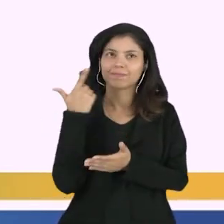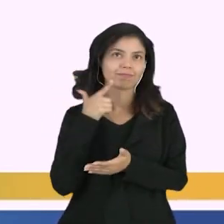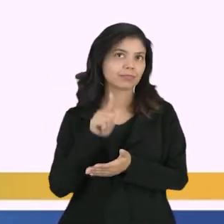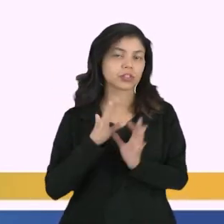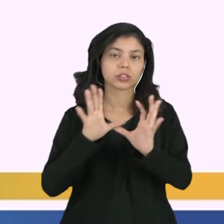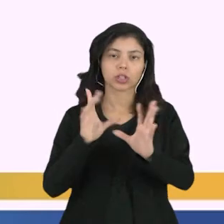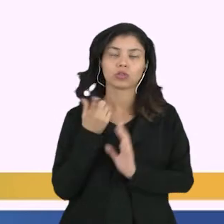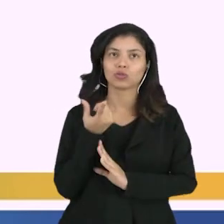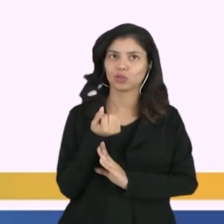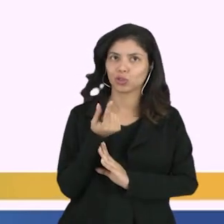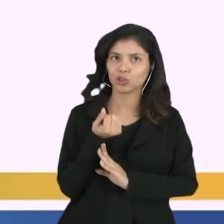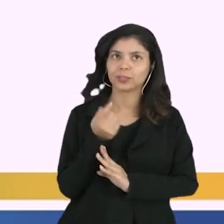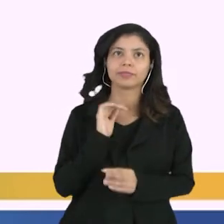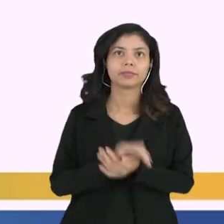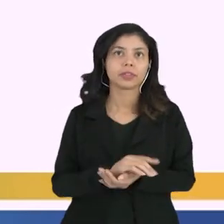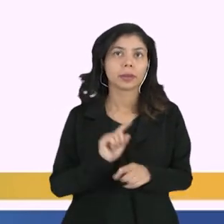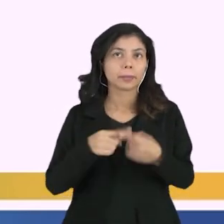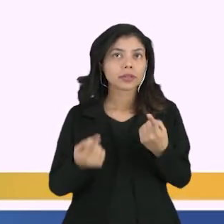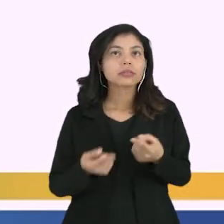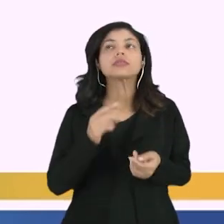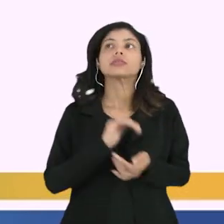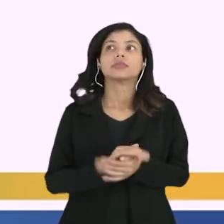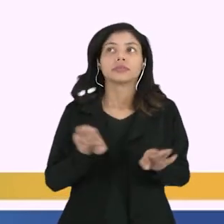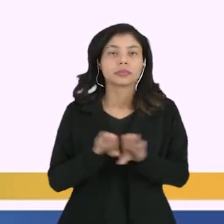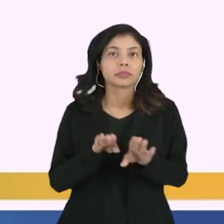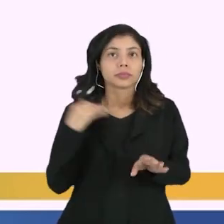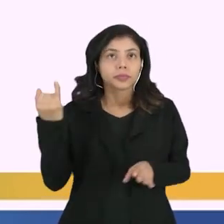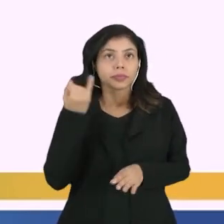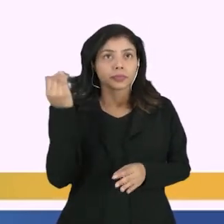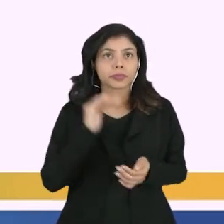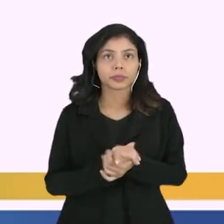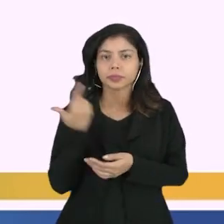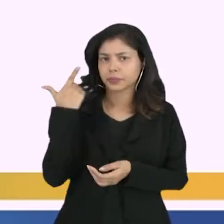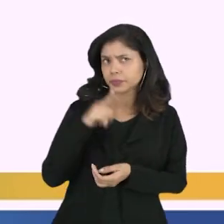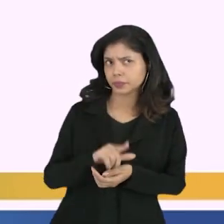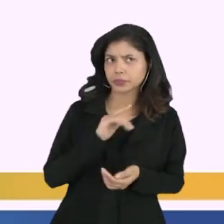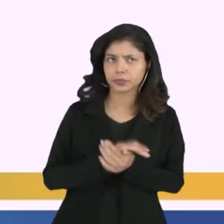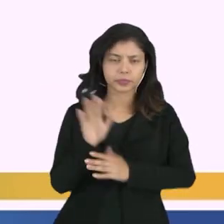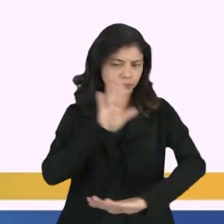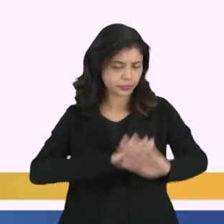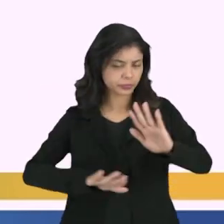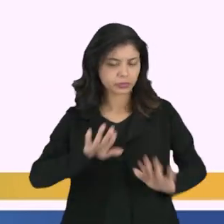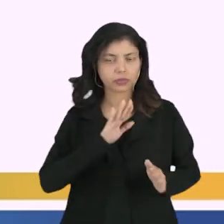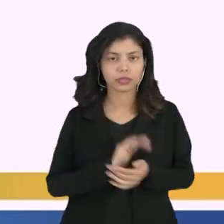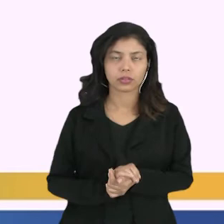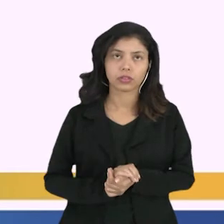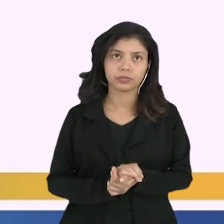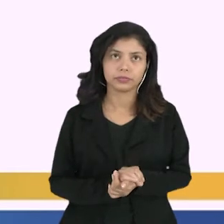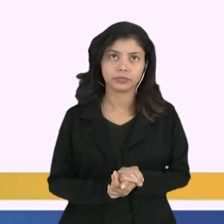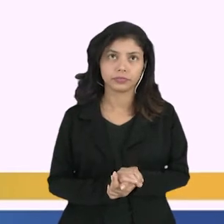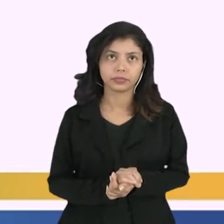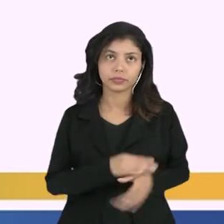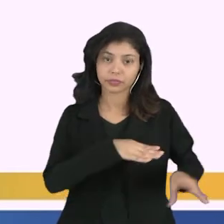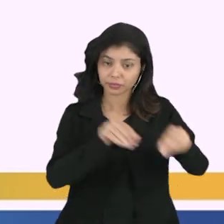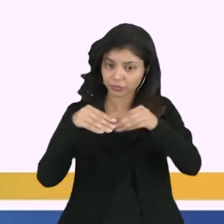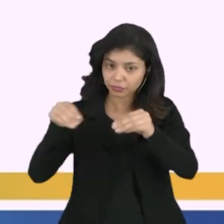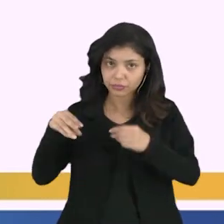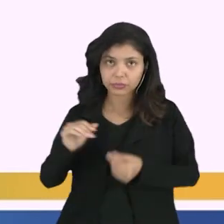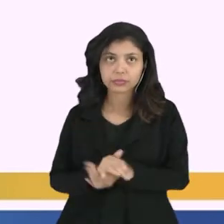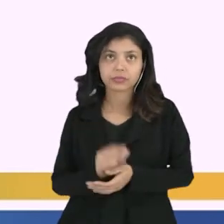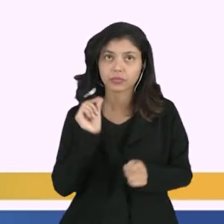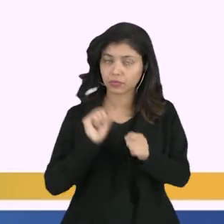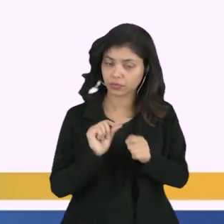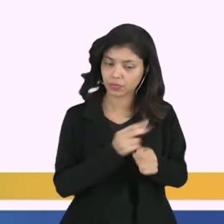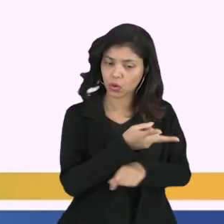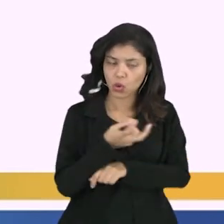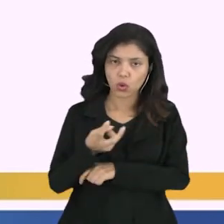tão desejado lucro. Mas tem uma questão muito importante que elas conseguiram preservar, né, as terras e realizar